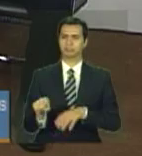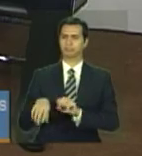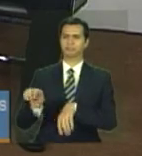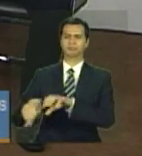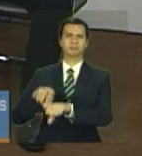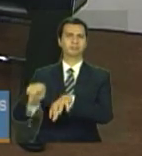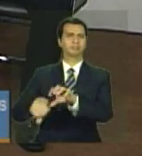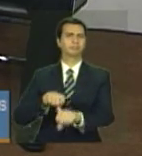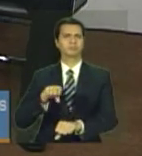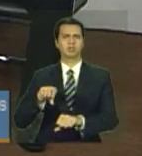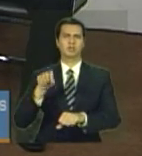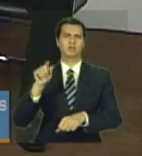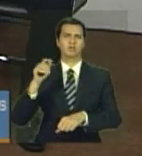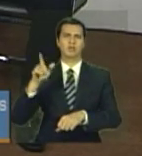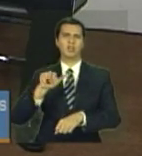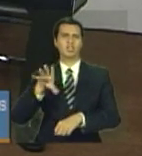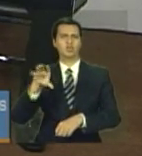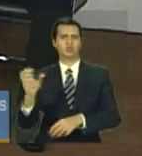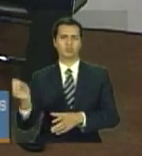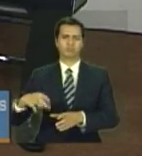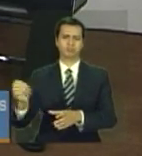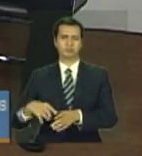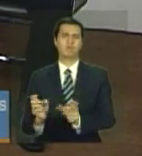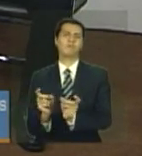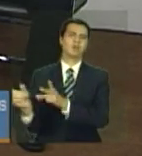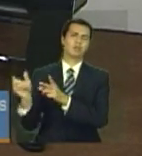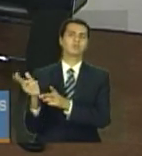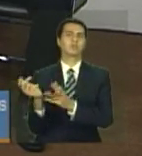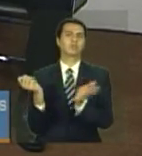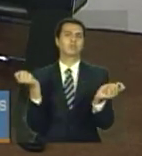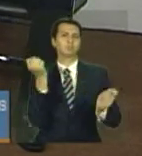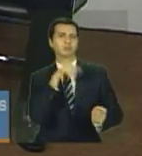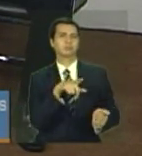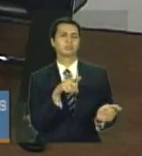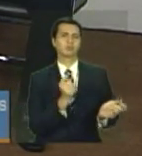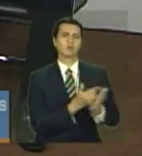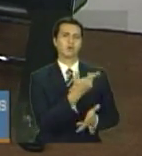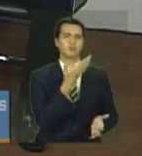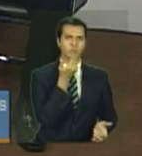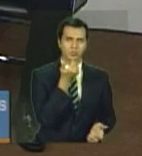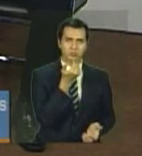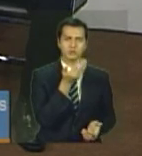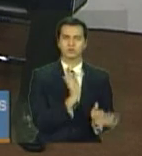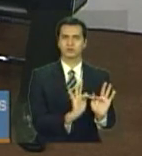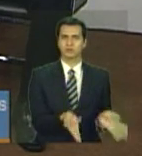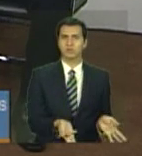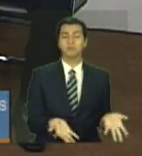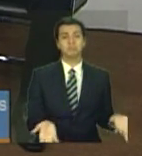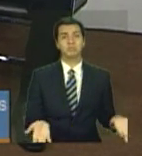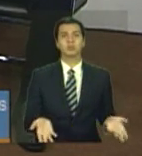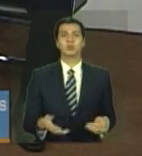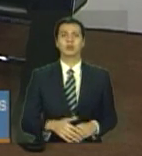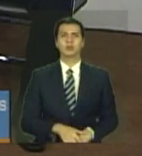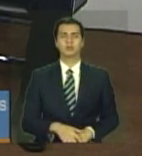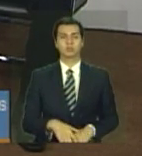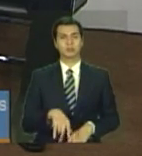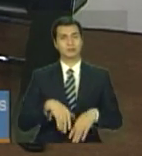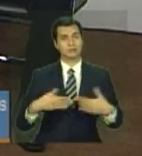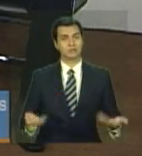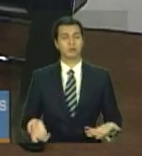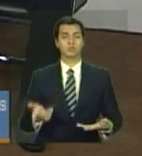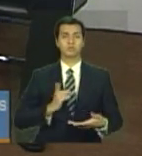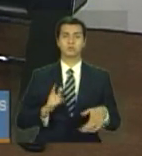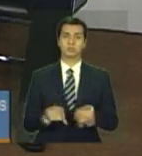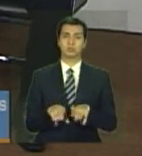poucas latinhas, vender, vir ali fazer uma refeição saudável, preço popular, não é? Então, um pouco da localização do restaurante nesses municípios polos